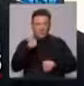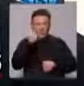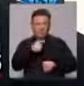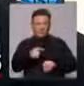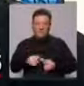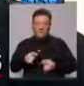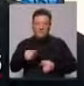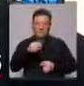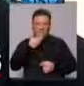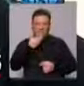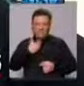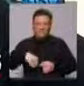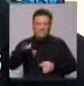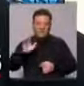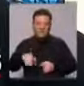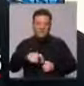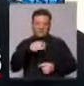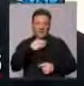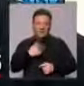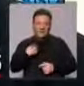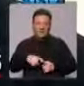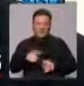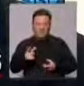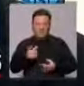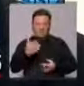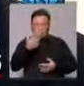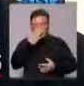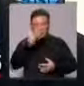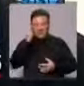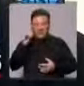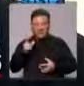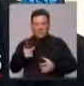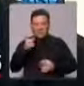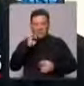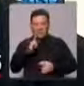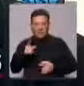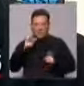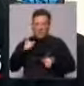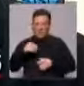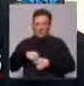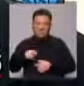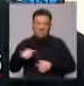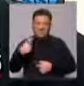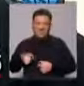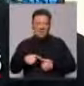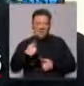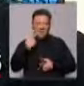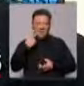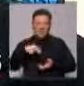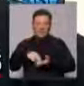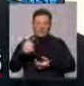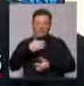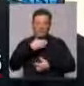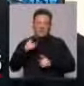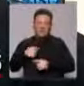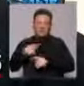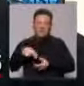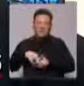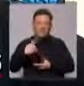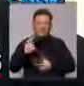pá, deixa-te disso, que canta, né? Há aquela ideia de que uma mulher na música é meramente uma manequim para cantar, uma manequim